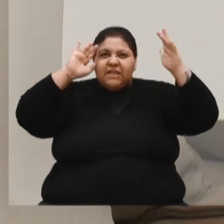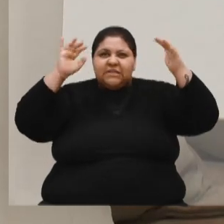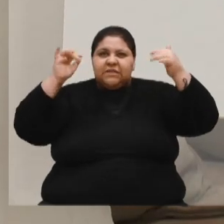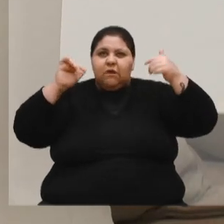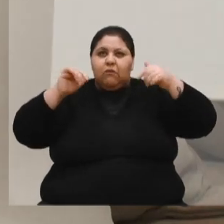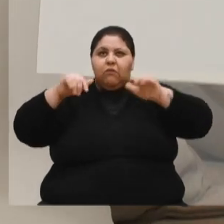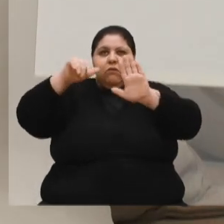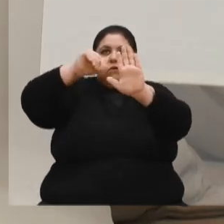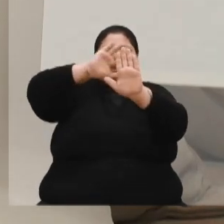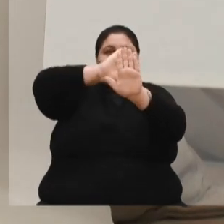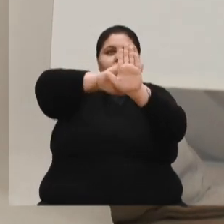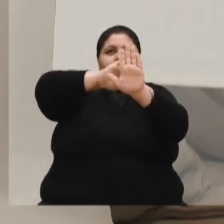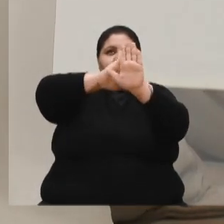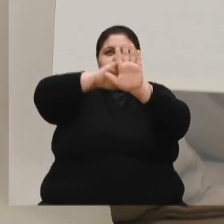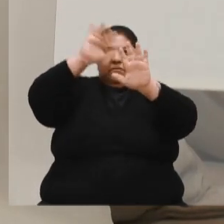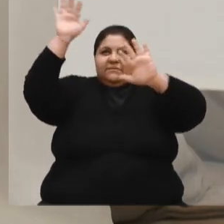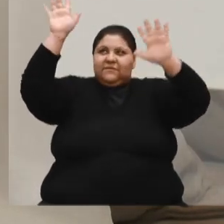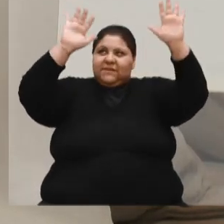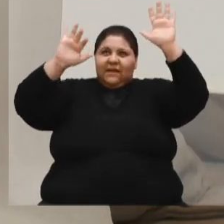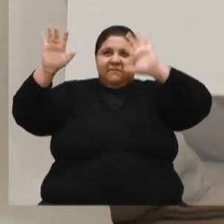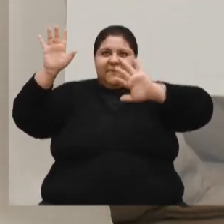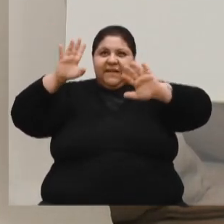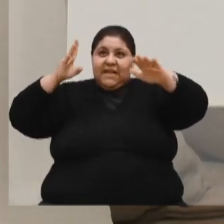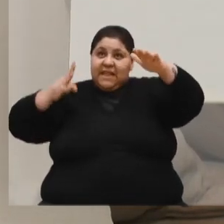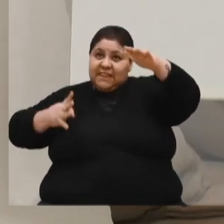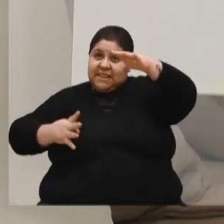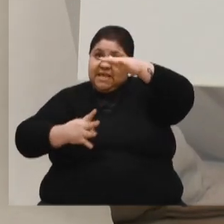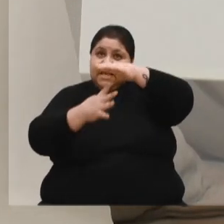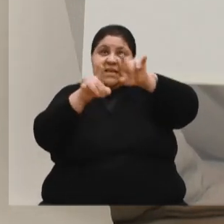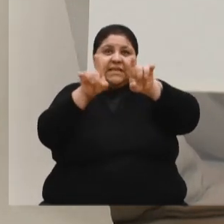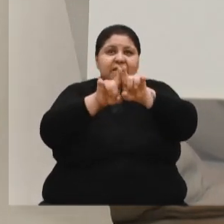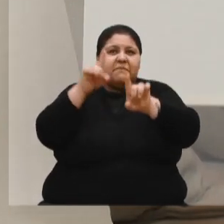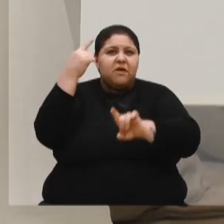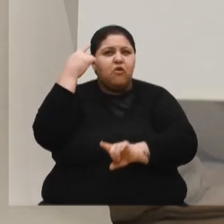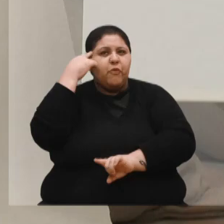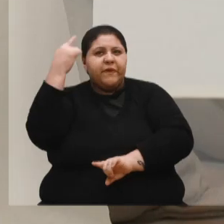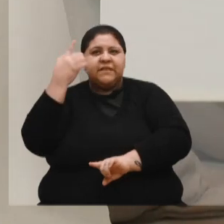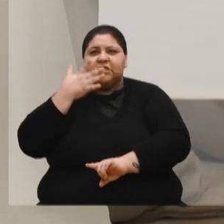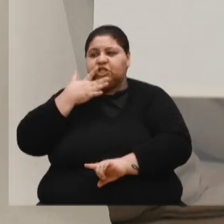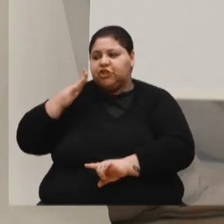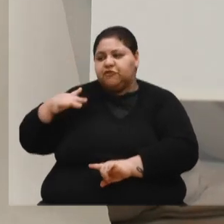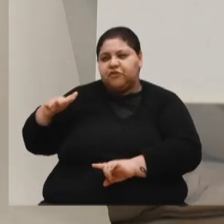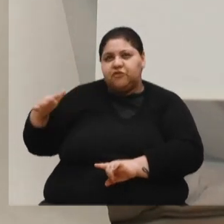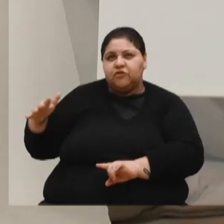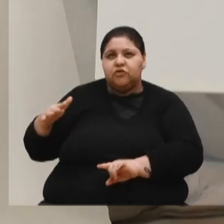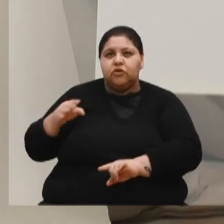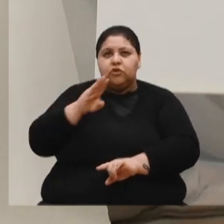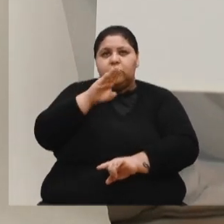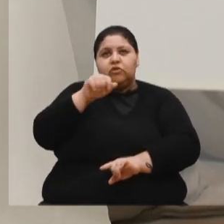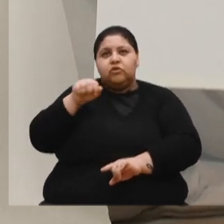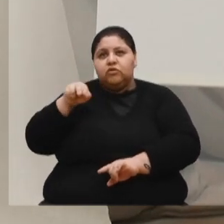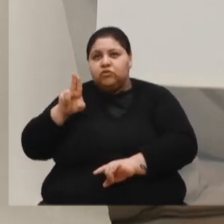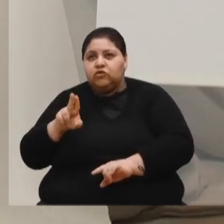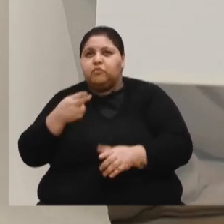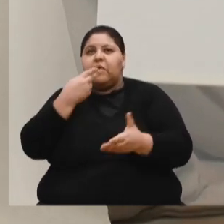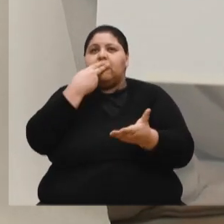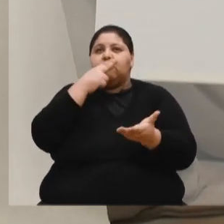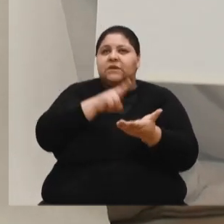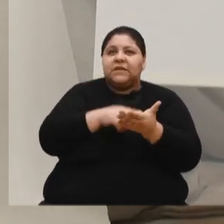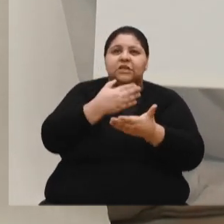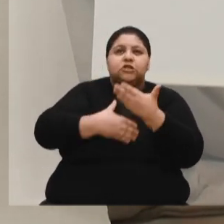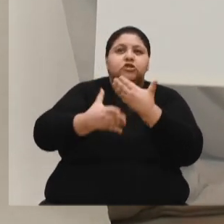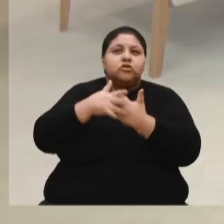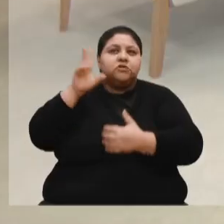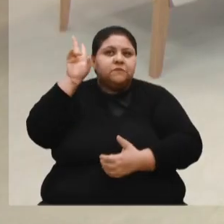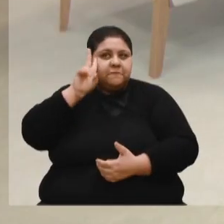da vinda, da travessia e, ao mesmo tempo, o lado pensativo dessa menina, né, do baú, das cartas, toda essa história.